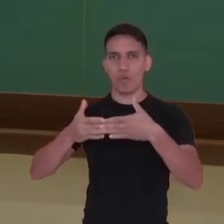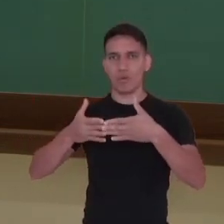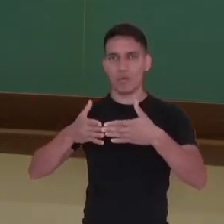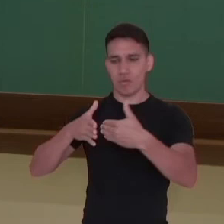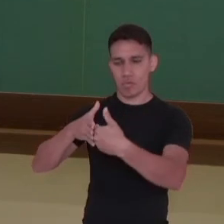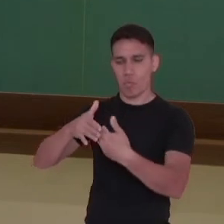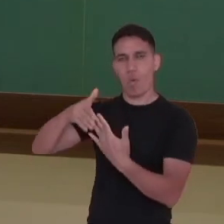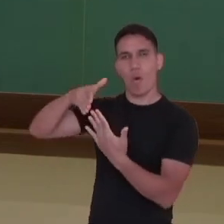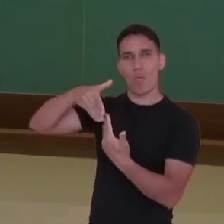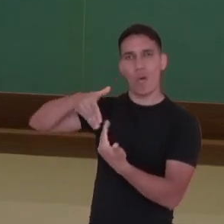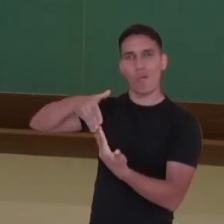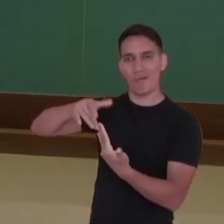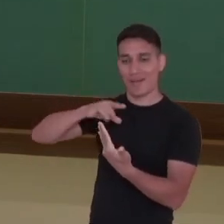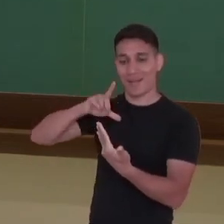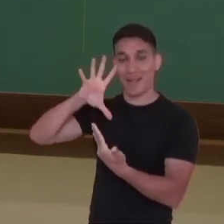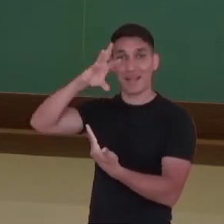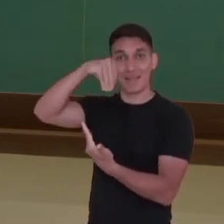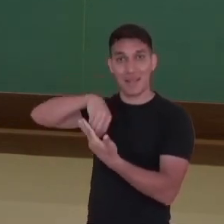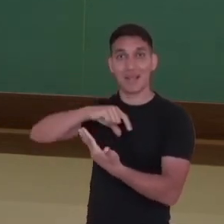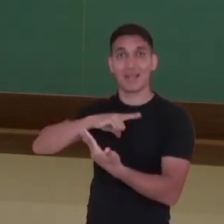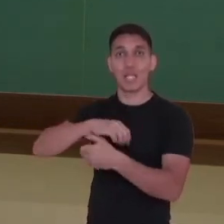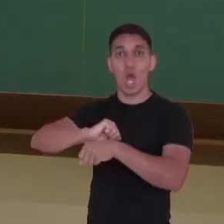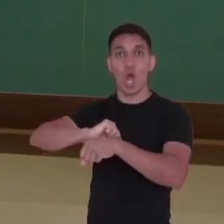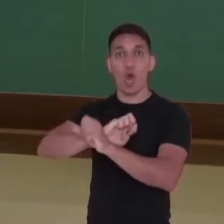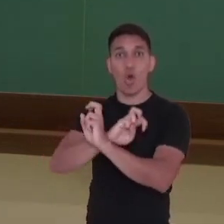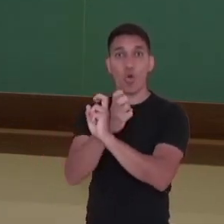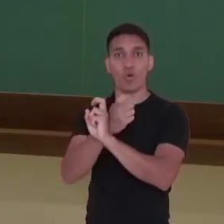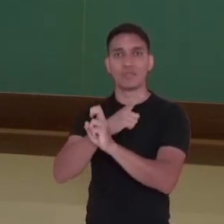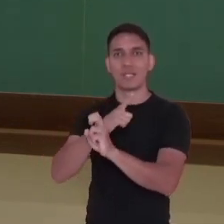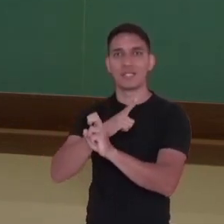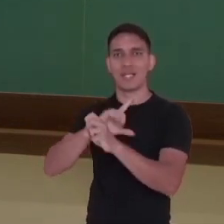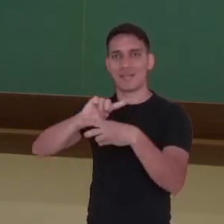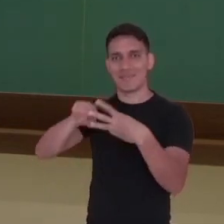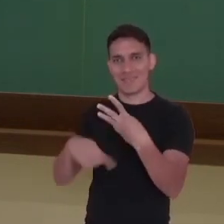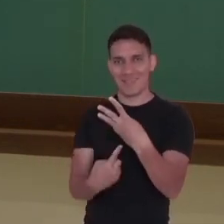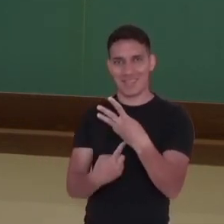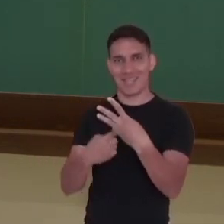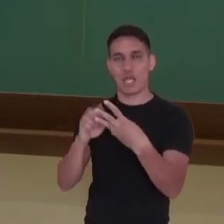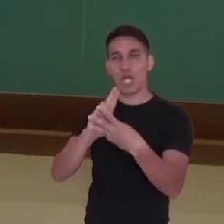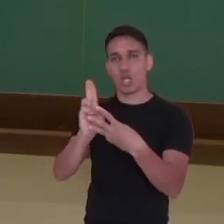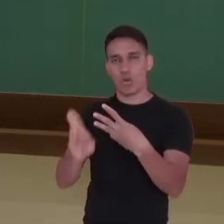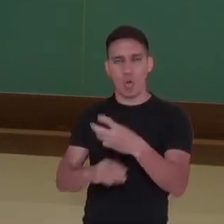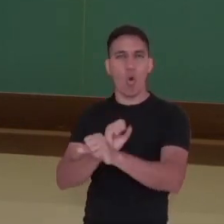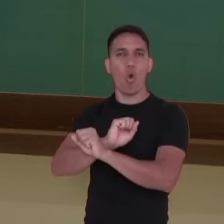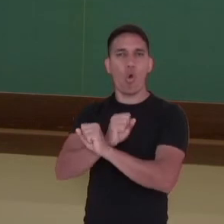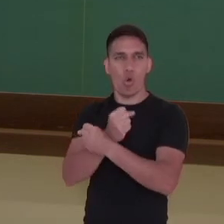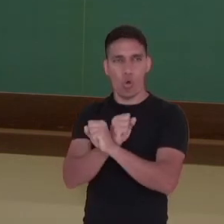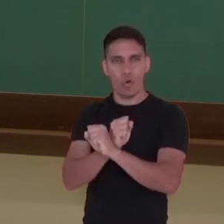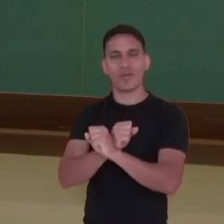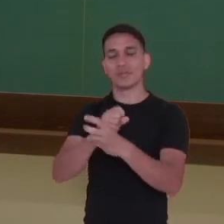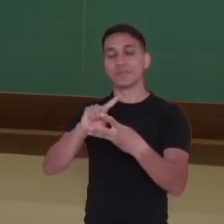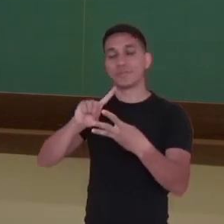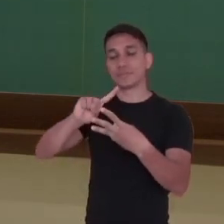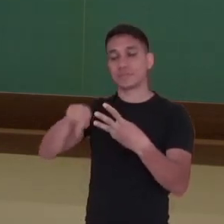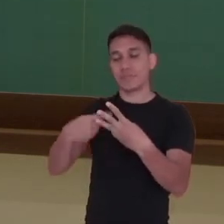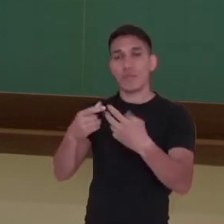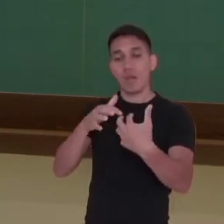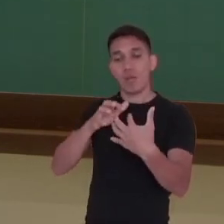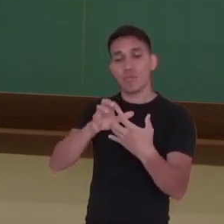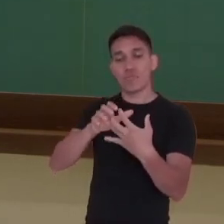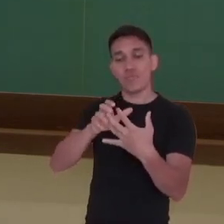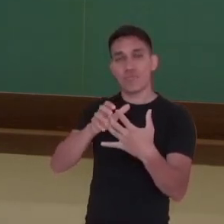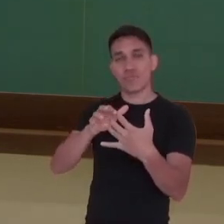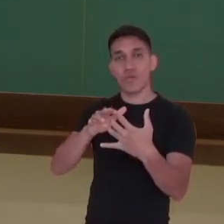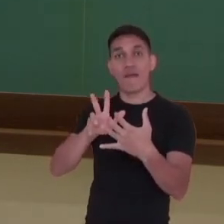nós temos 3 ossinhos do lado dele, martelo, bigorna e estribo, que também vão vibrar.